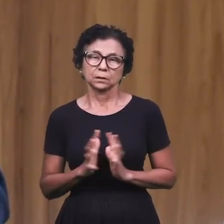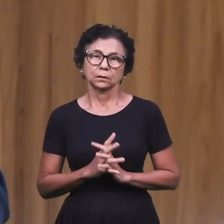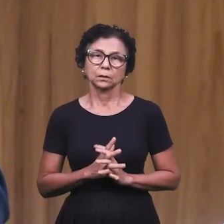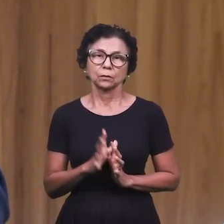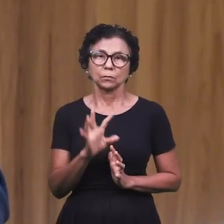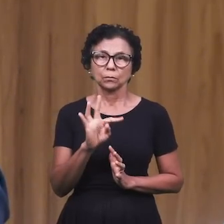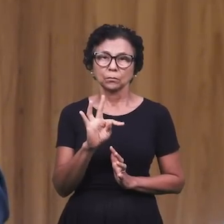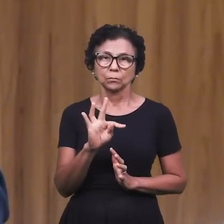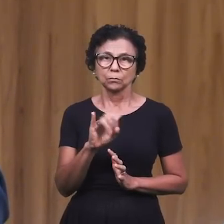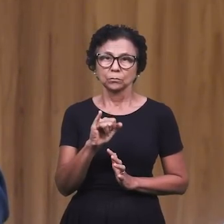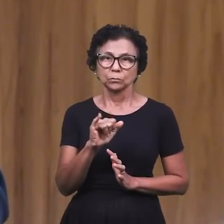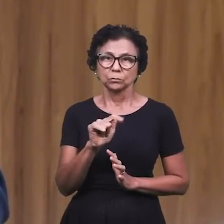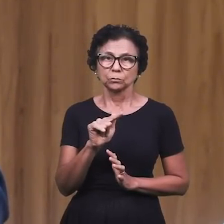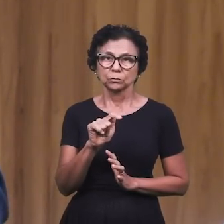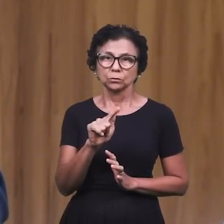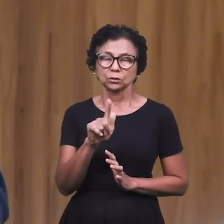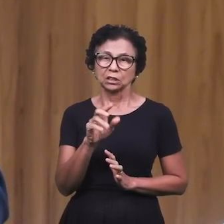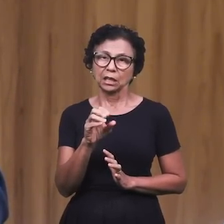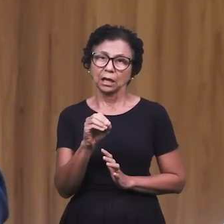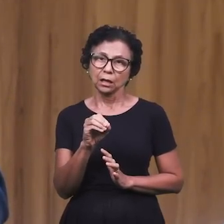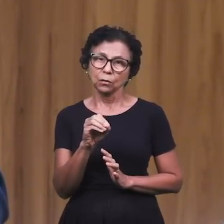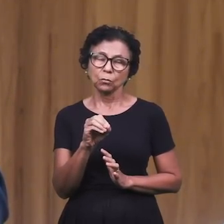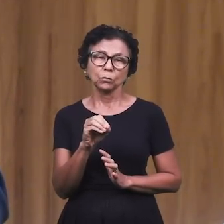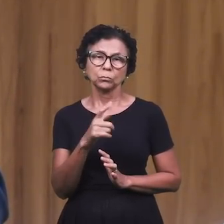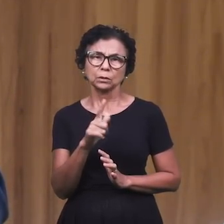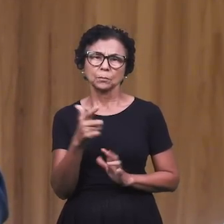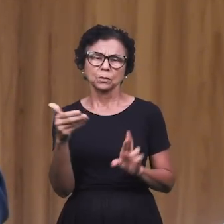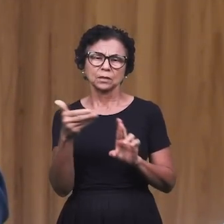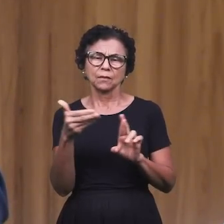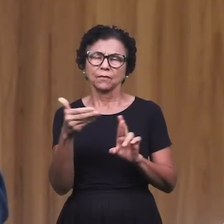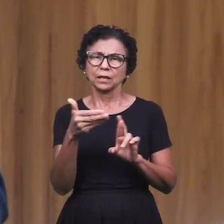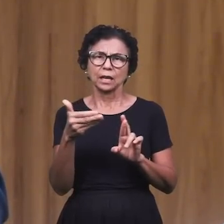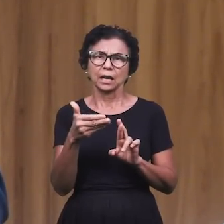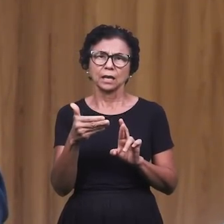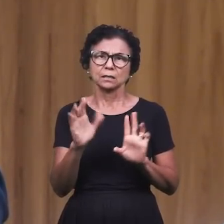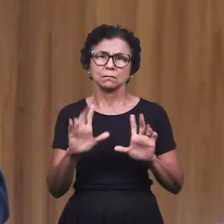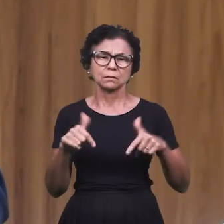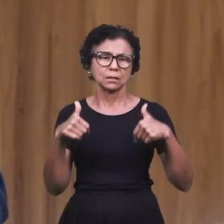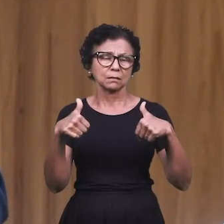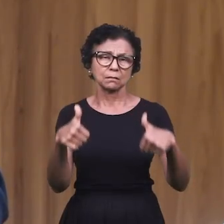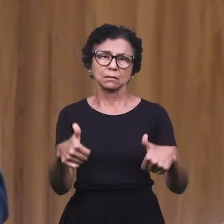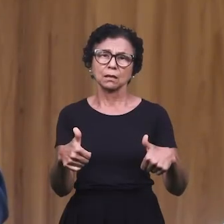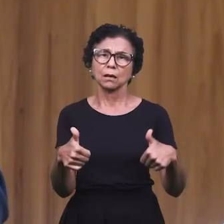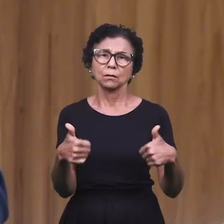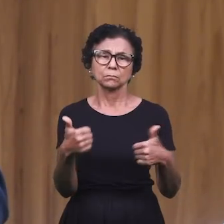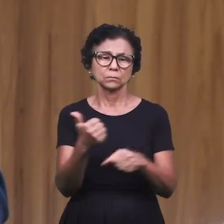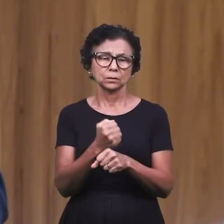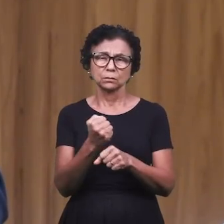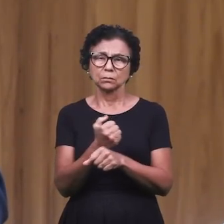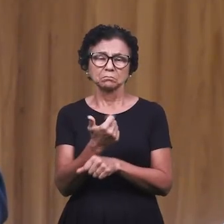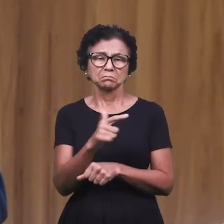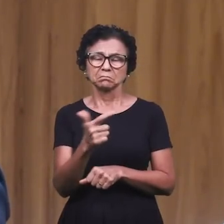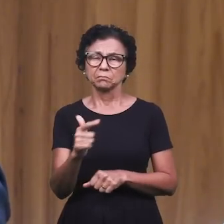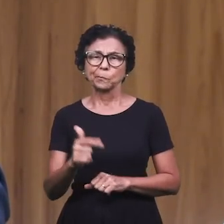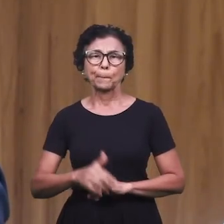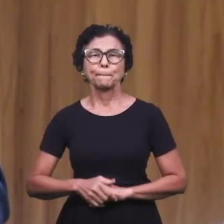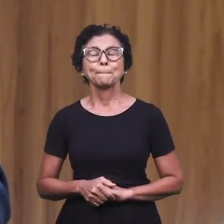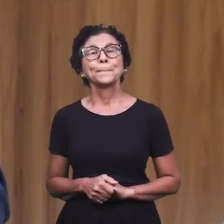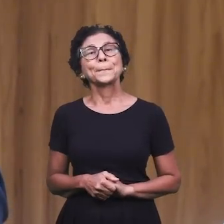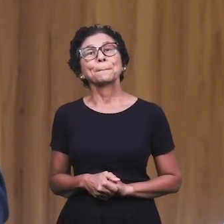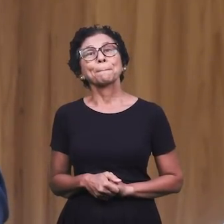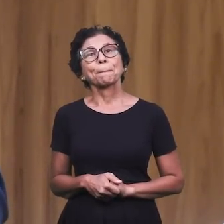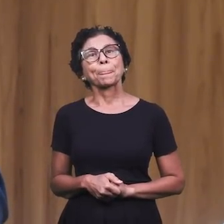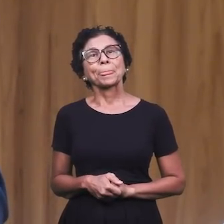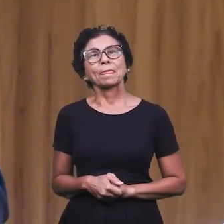Menor, também não tem muitas referências sobre ele na Bíblia, o que ele fez, as obras dele. Vocês teriam